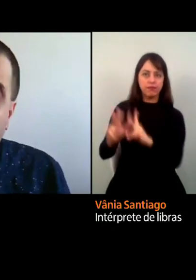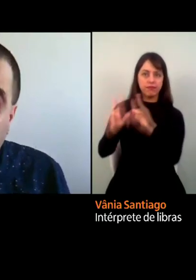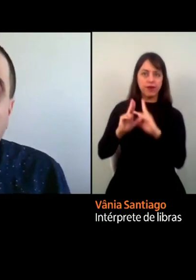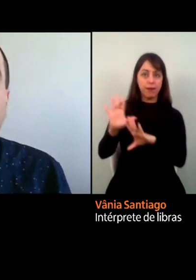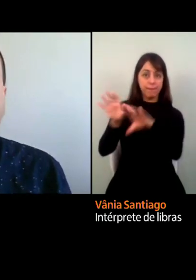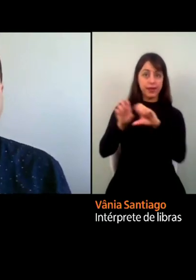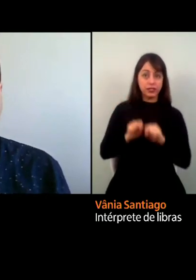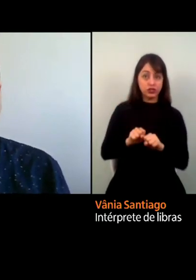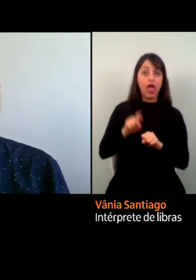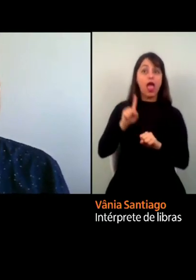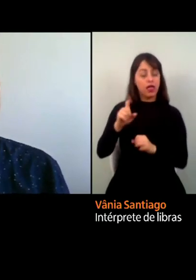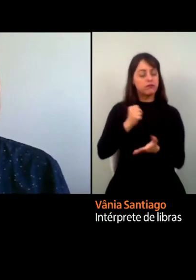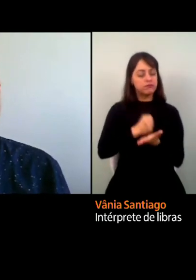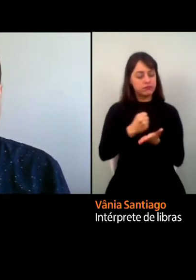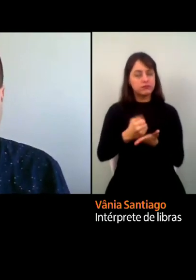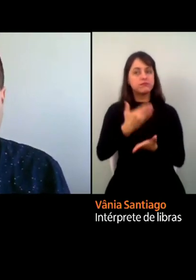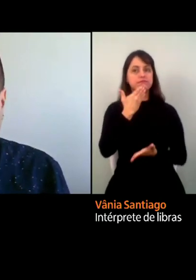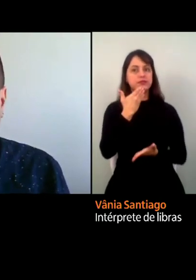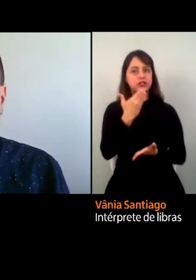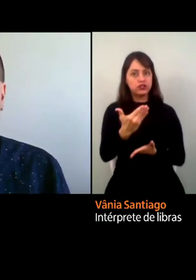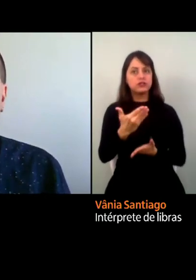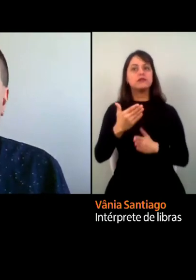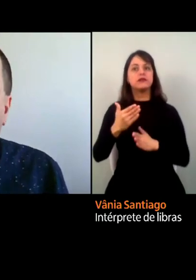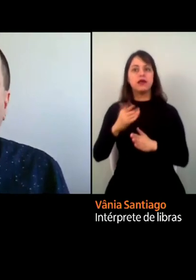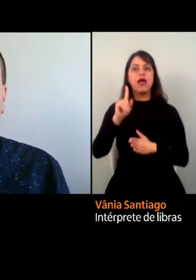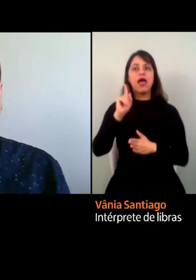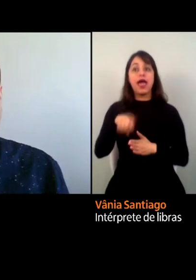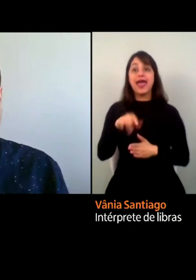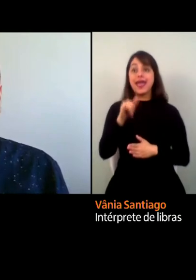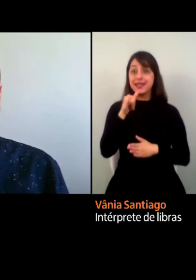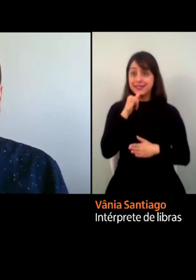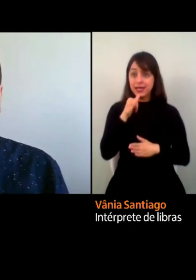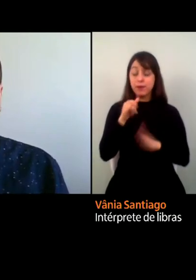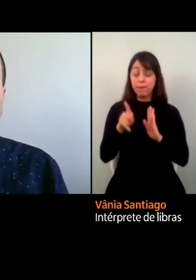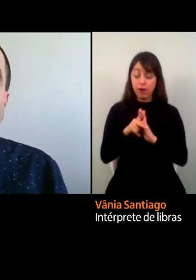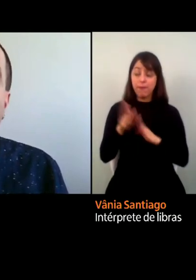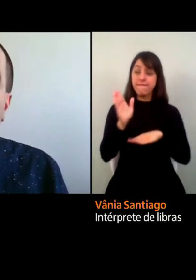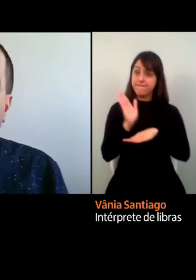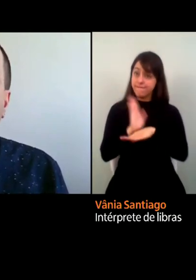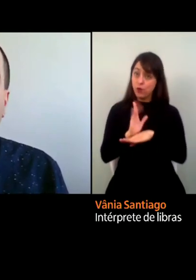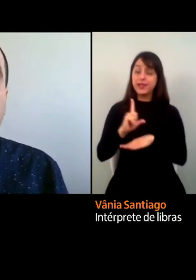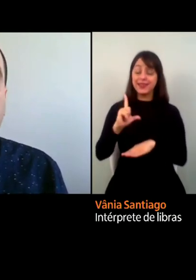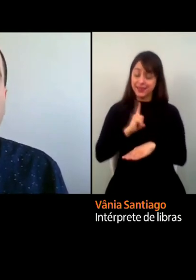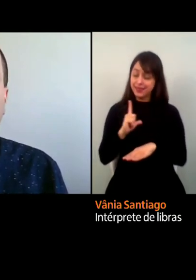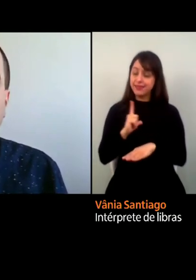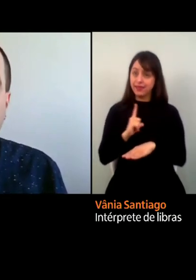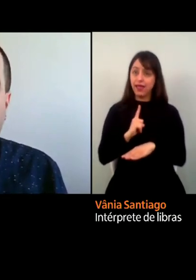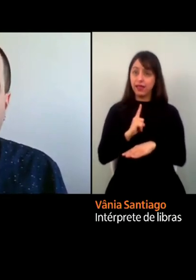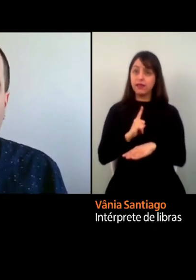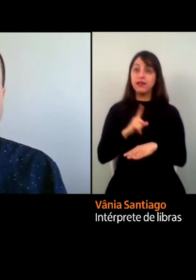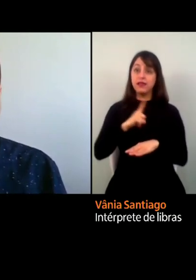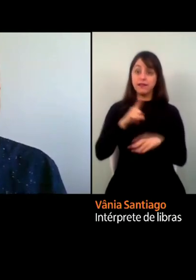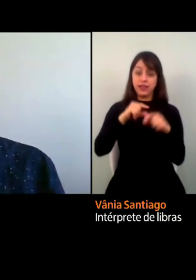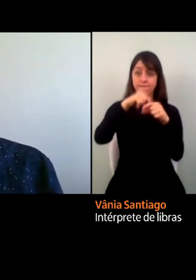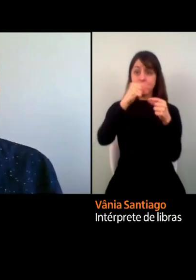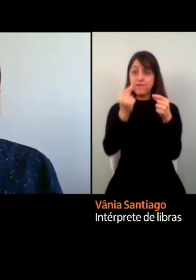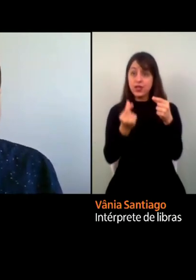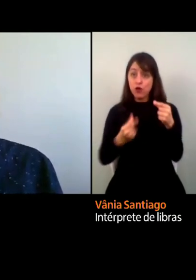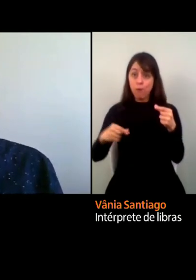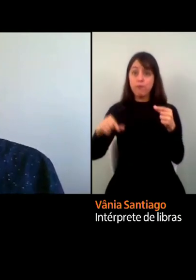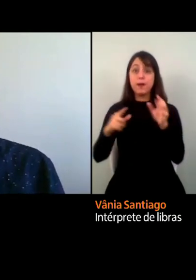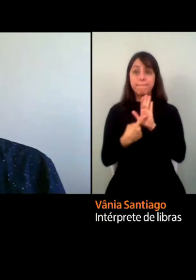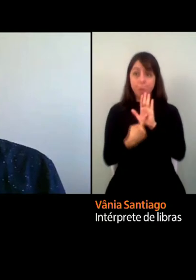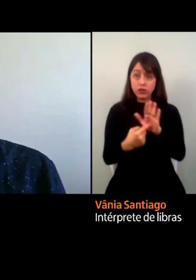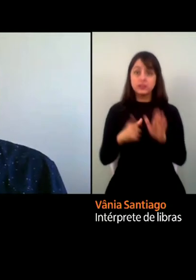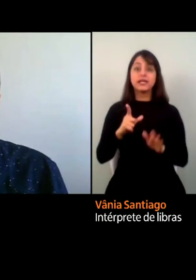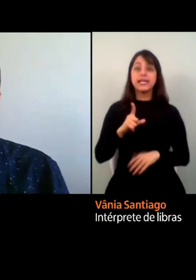em que ele afirma anexar um exemplo fílmico e há, de fato, o fragmento de filme anexado, do